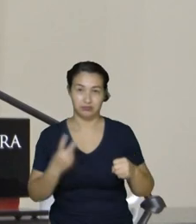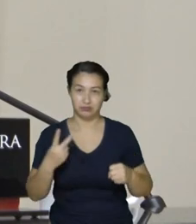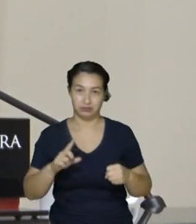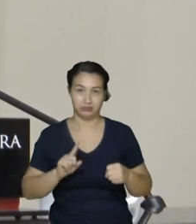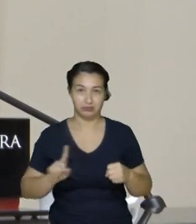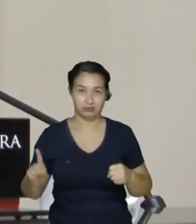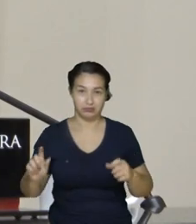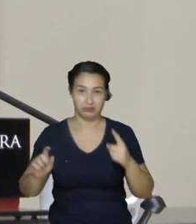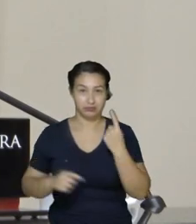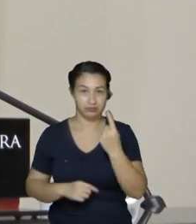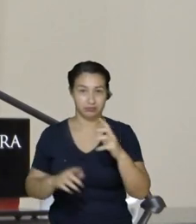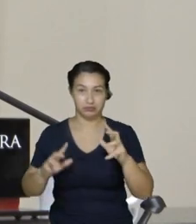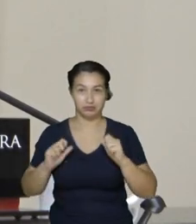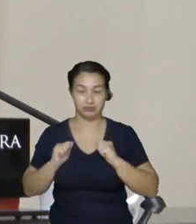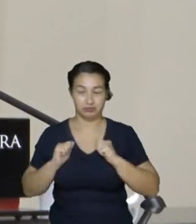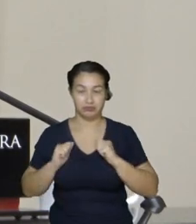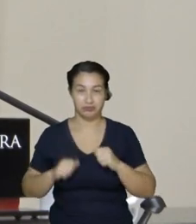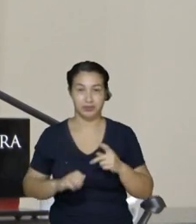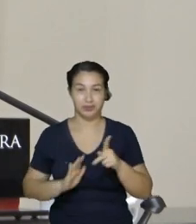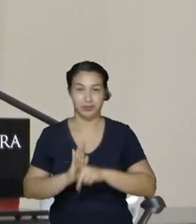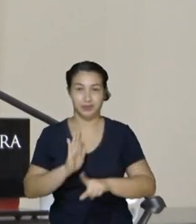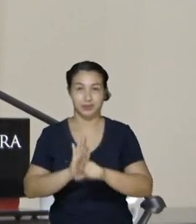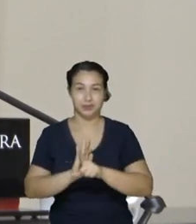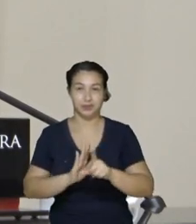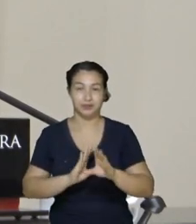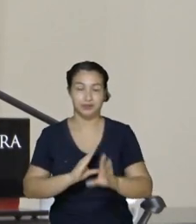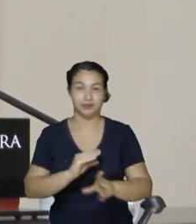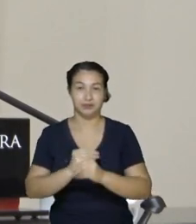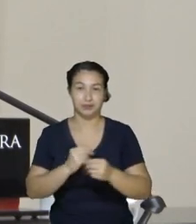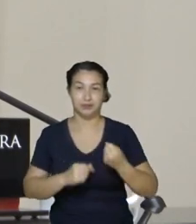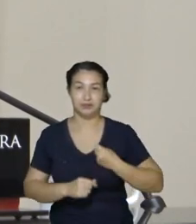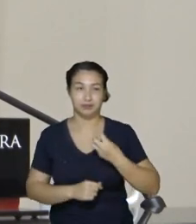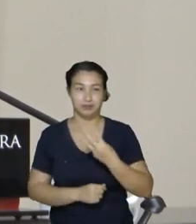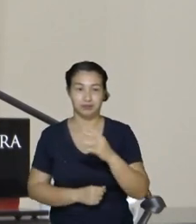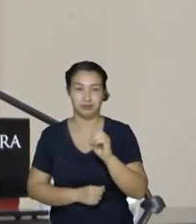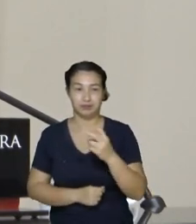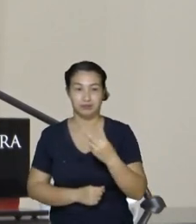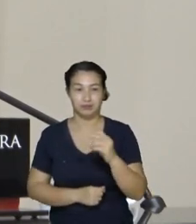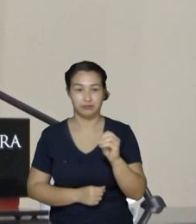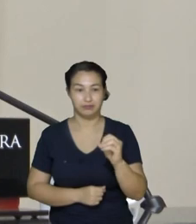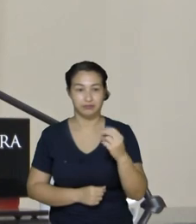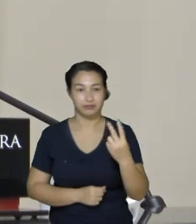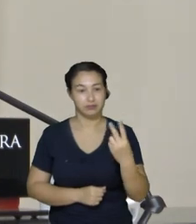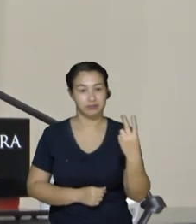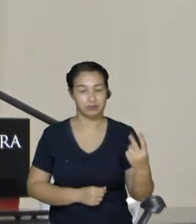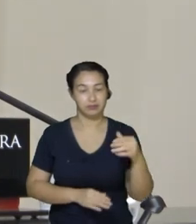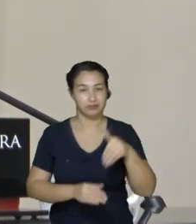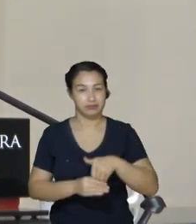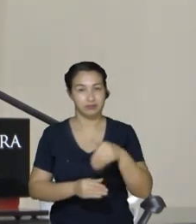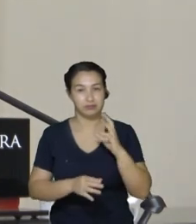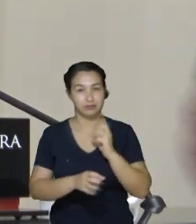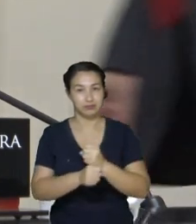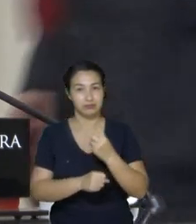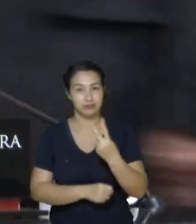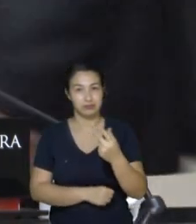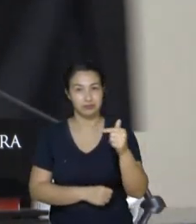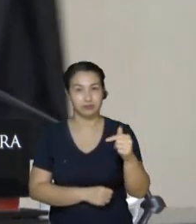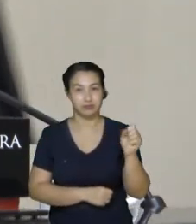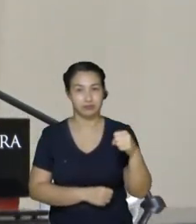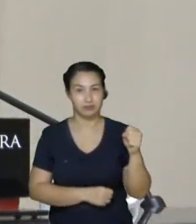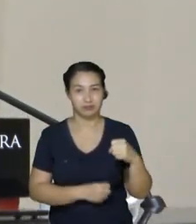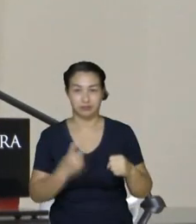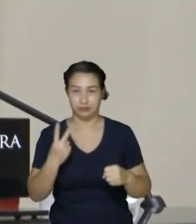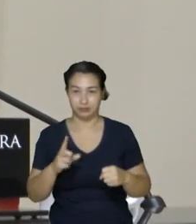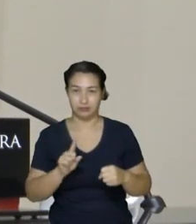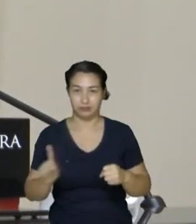não e uma abstenção. Projeto de lei complementar número 30/2022, com a seguinte votação: 27 votos sim, 2